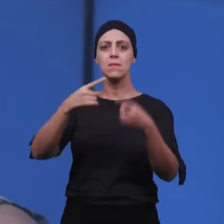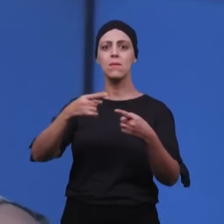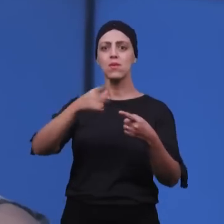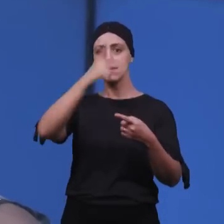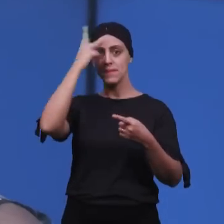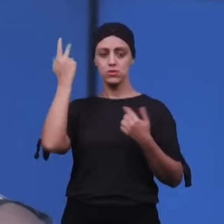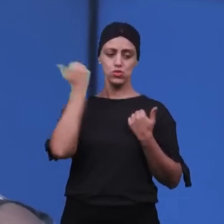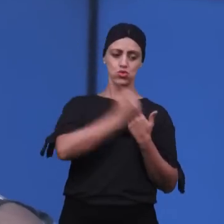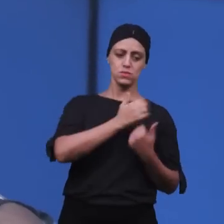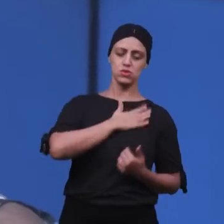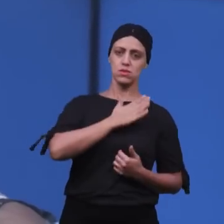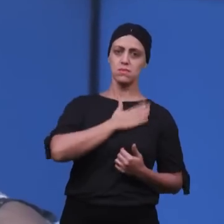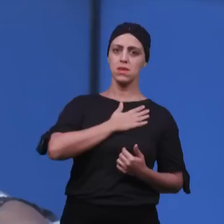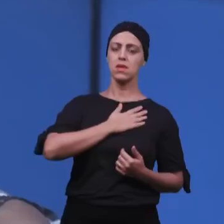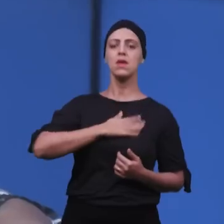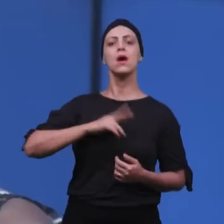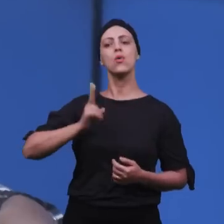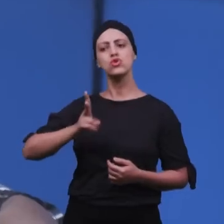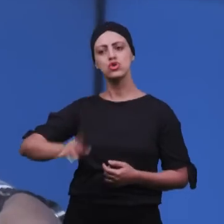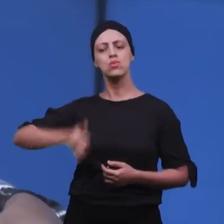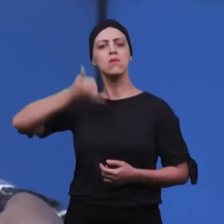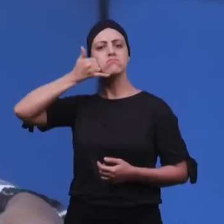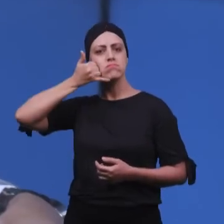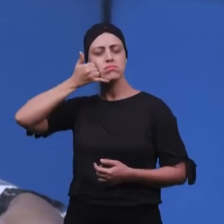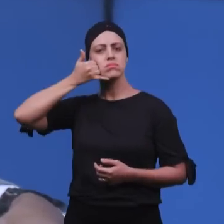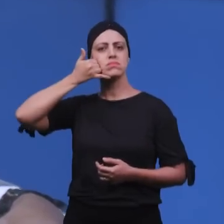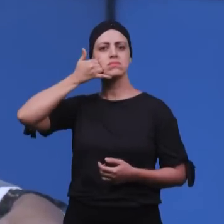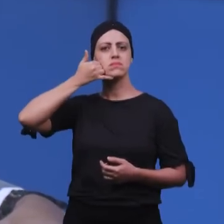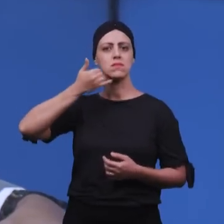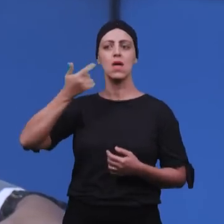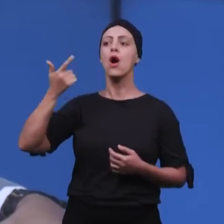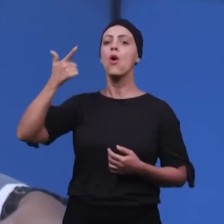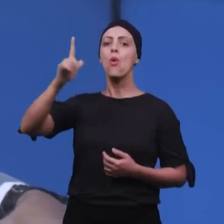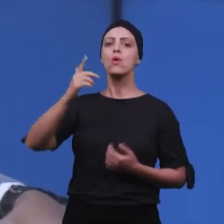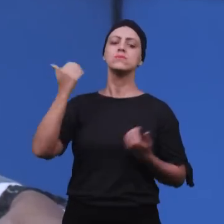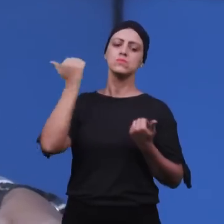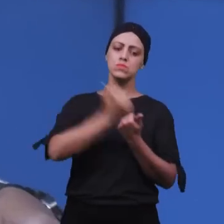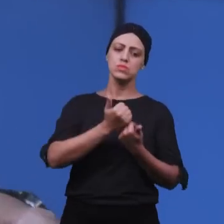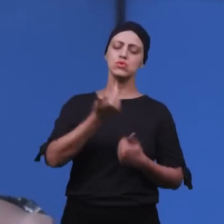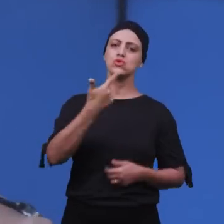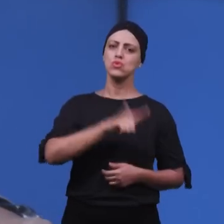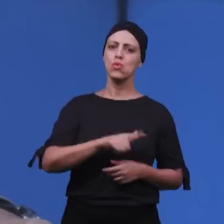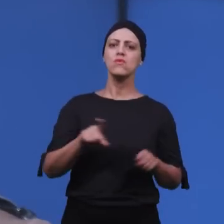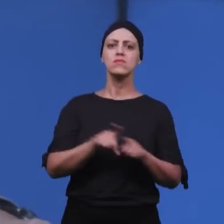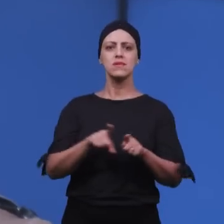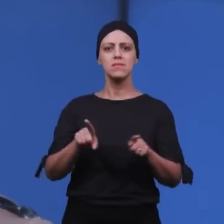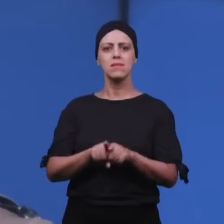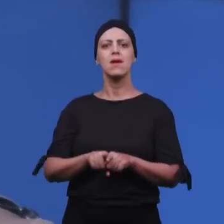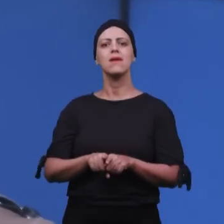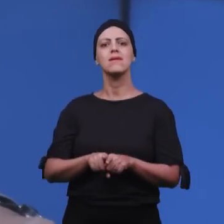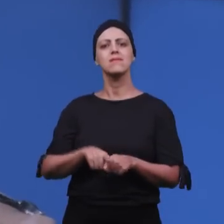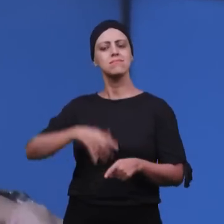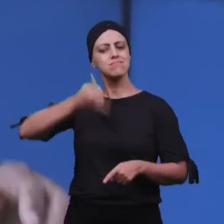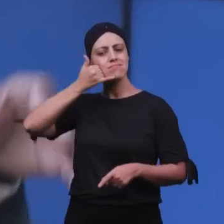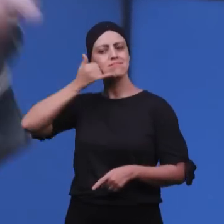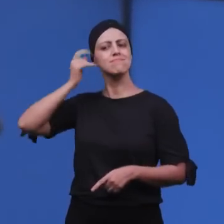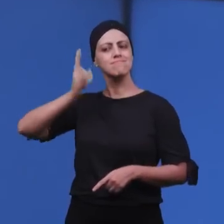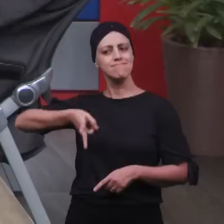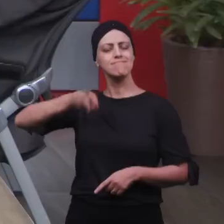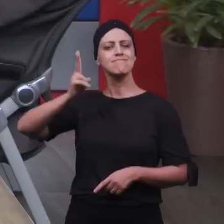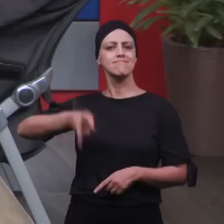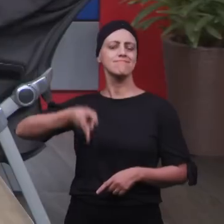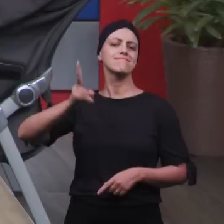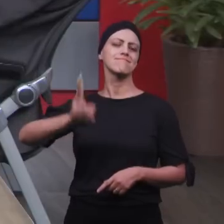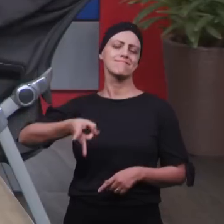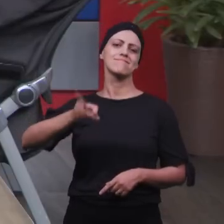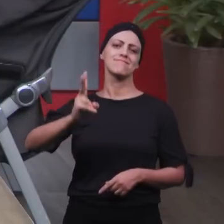dá continuidade, e o outro que vem, ele finaliza ali a assistência, trazendo para o